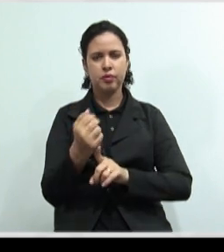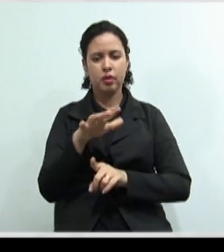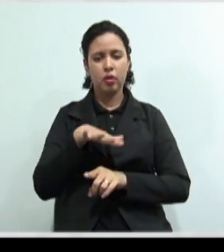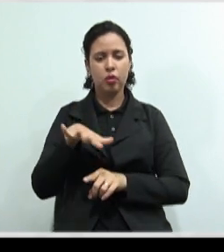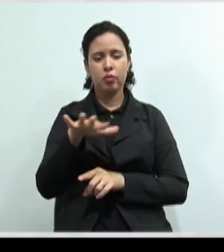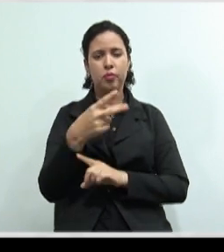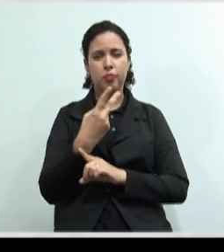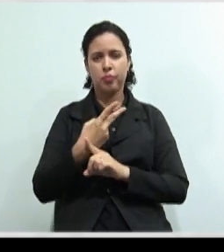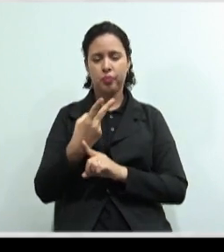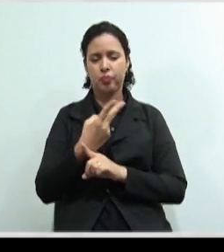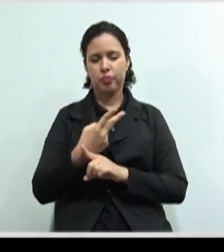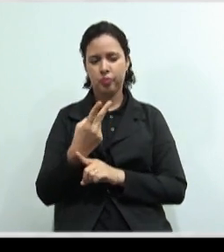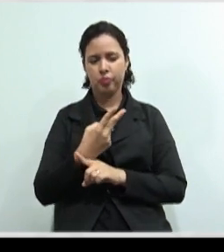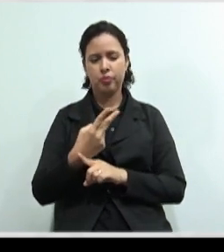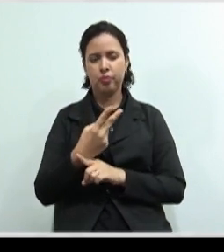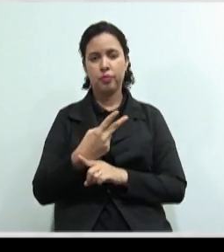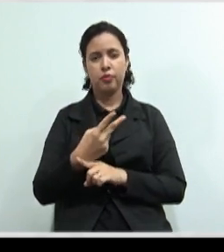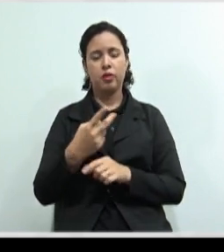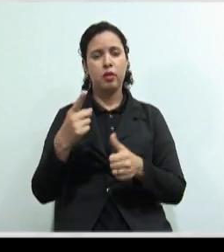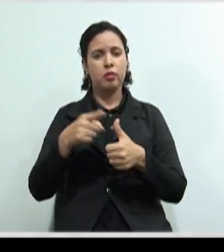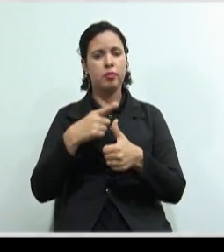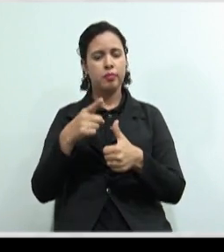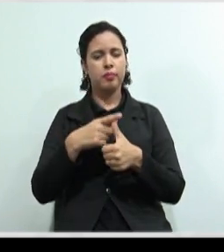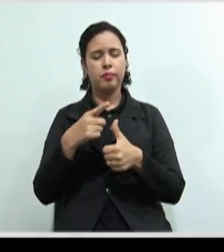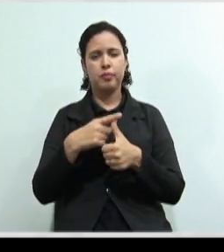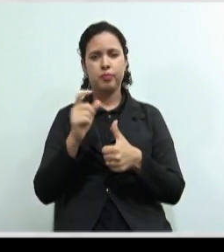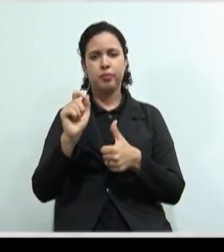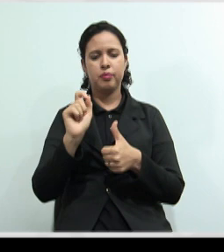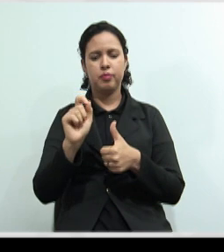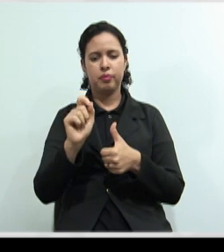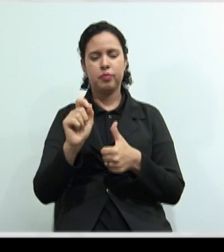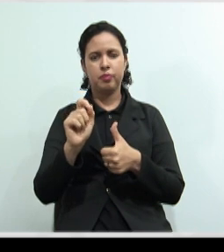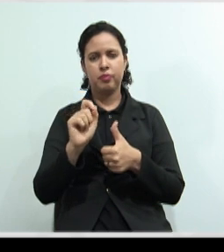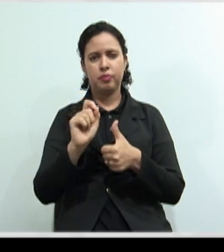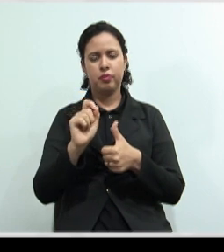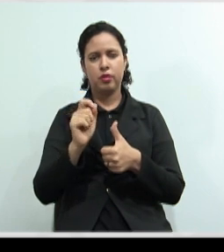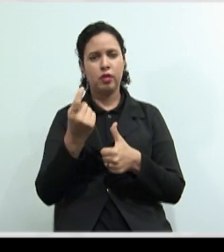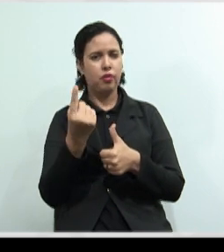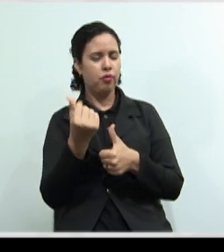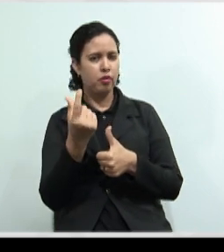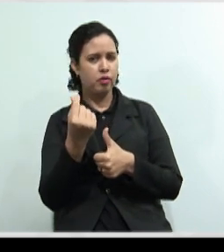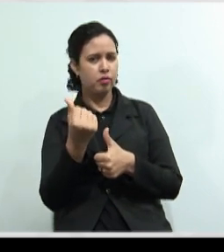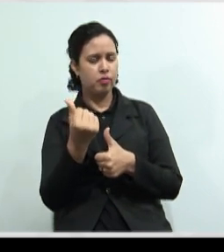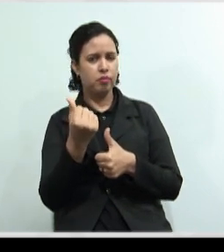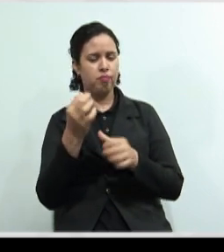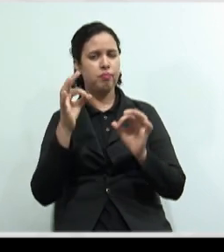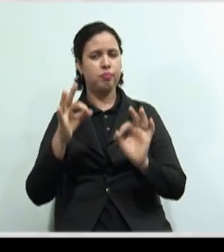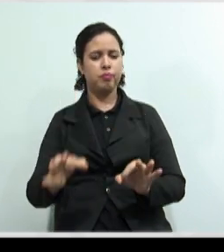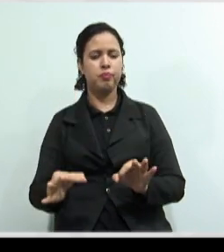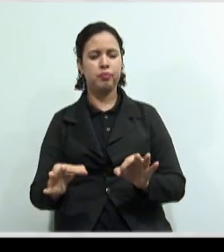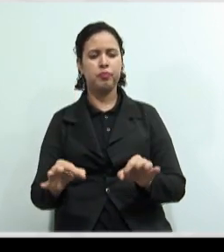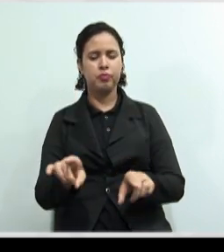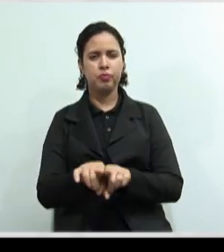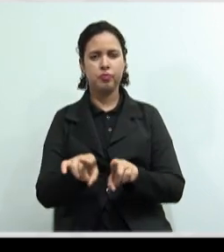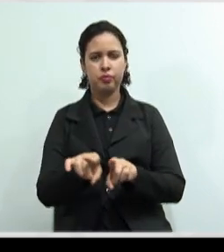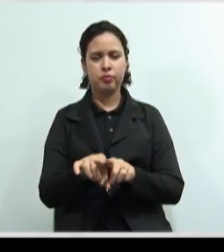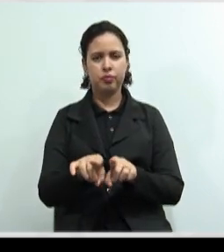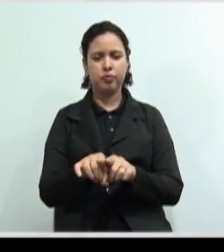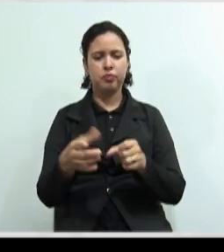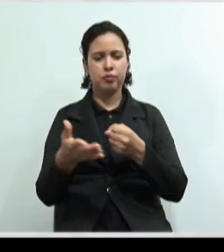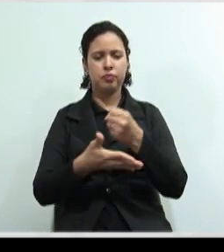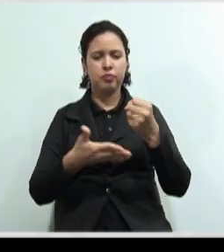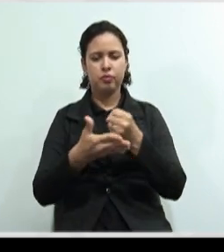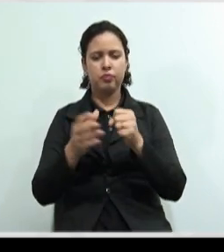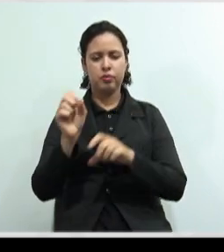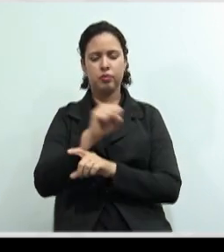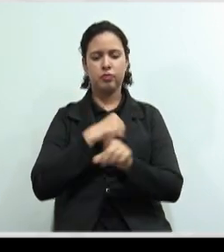vai buscar, em primeiro lugar, o estabelecimento de preços justos, além de padrões sociais e